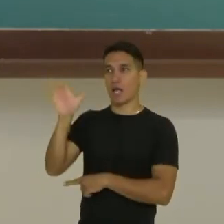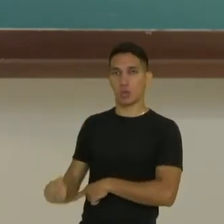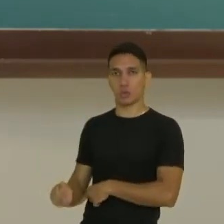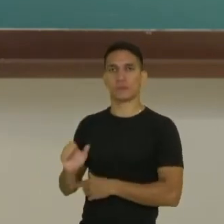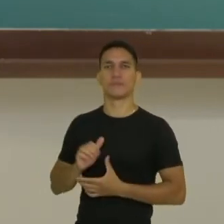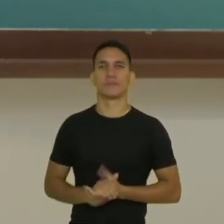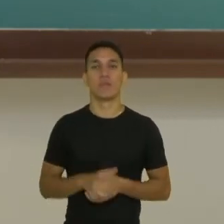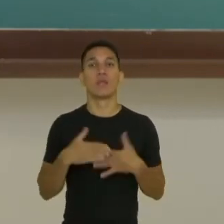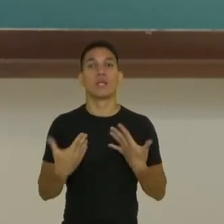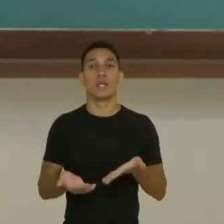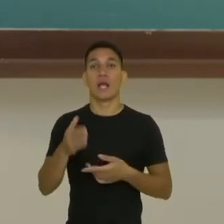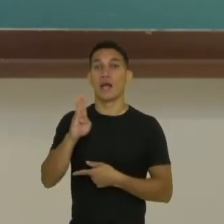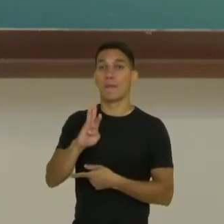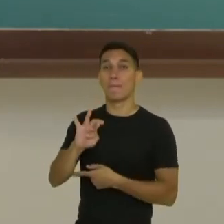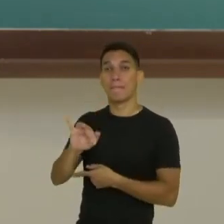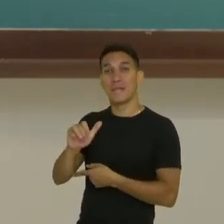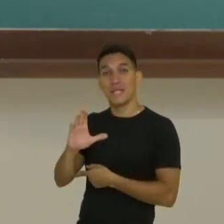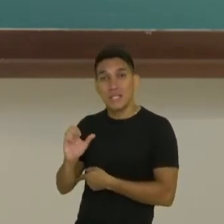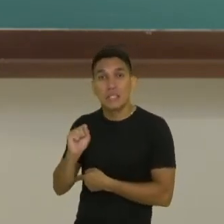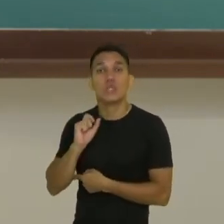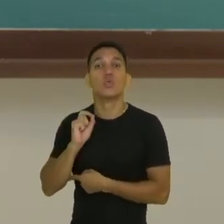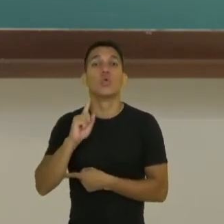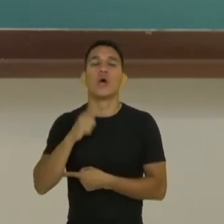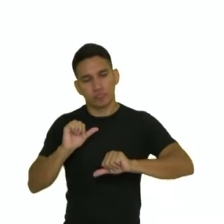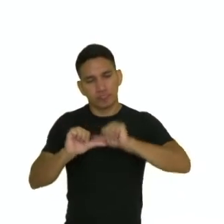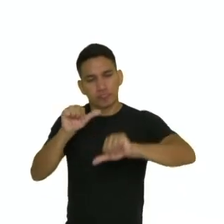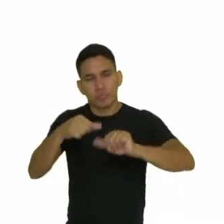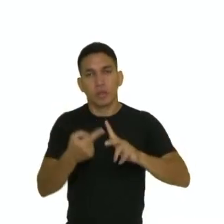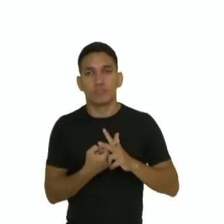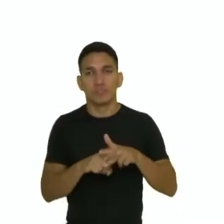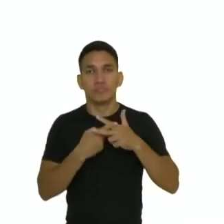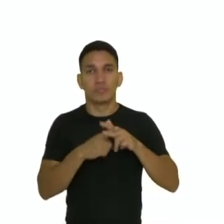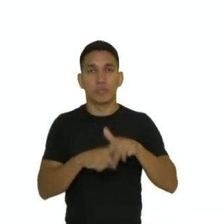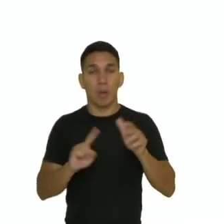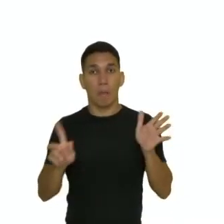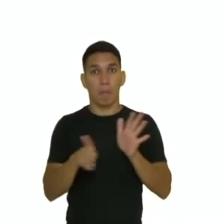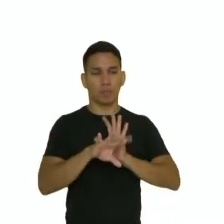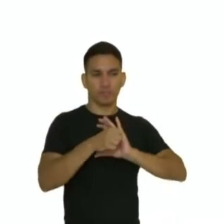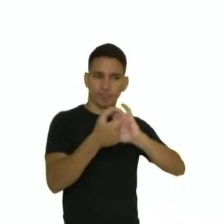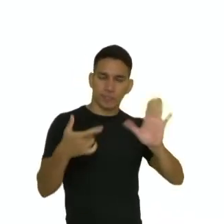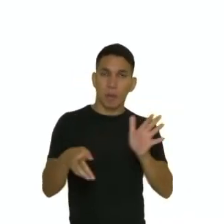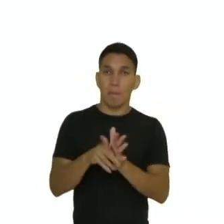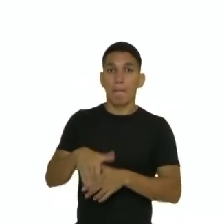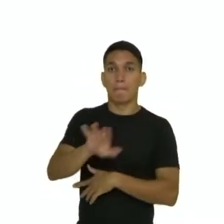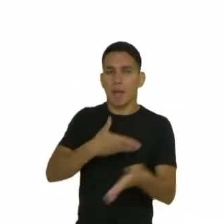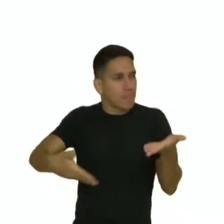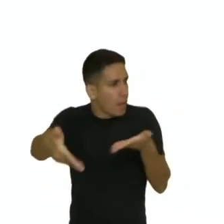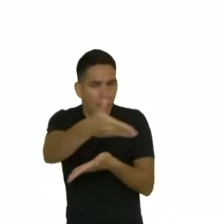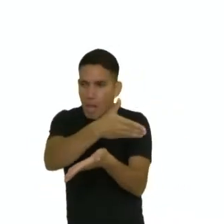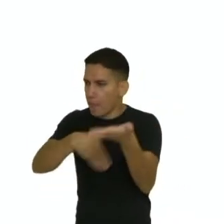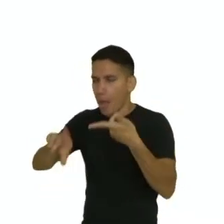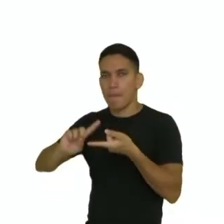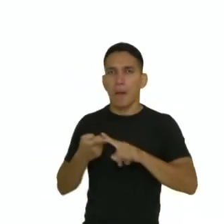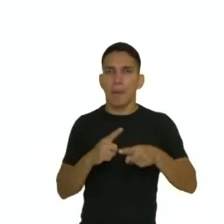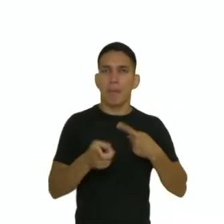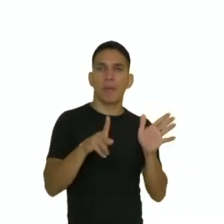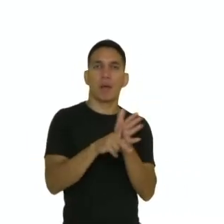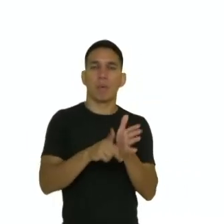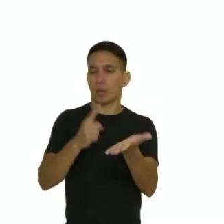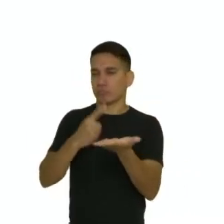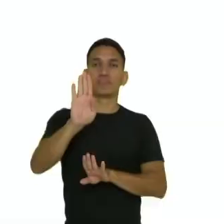11 níveis tarifários, cujas alíquotas variam de 0 a 20%, obedecendo ao princípio geral da escalada tarifária. Insumos